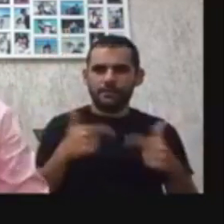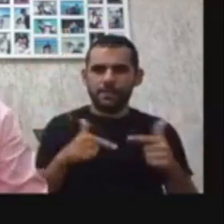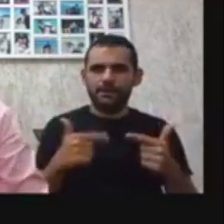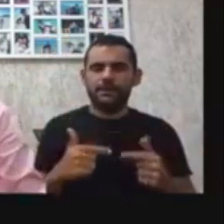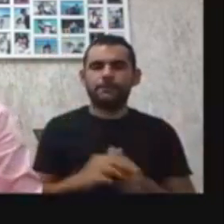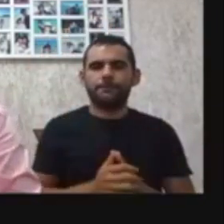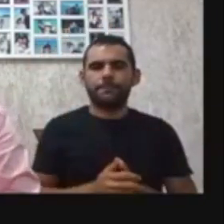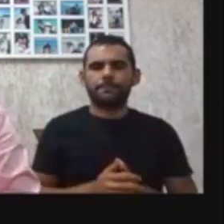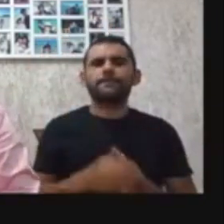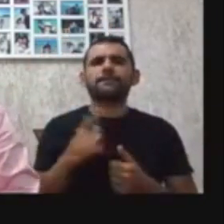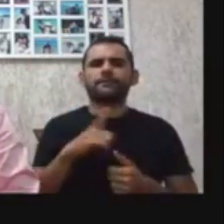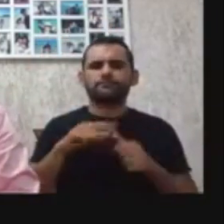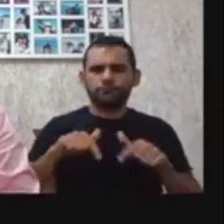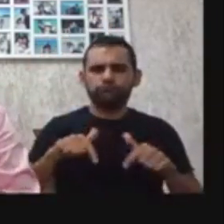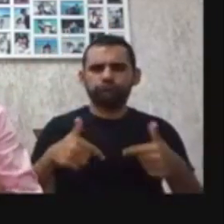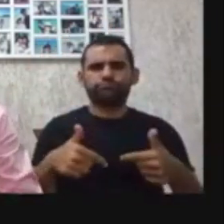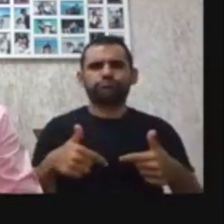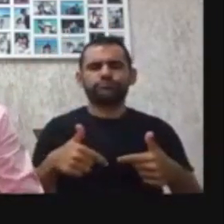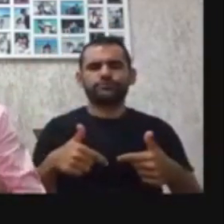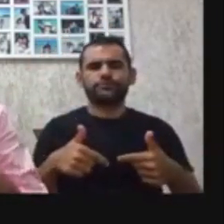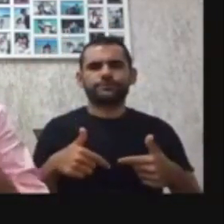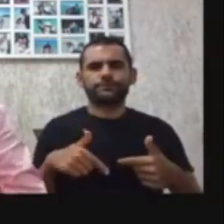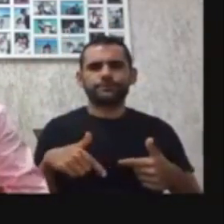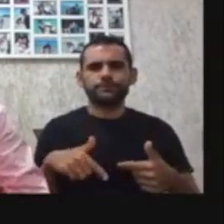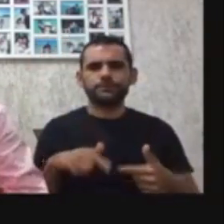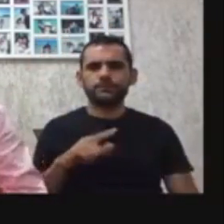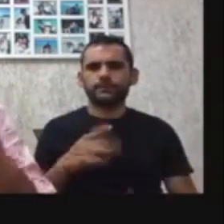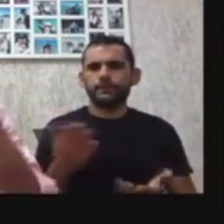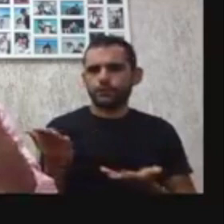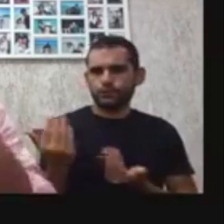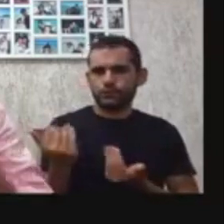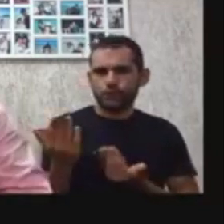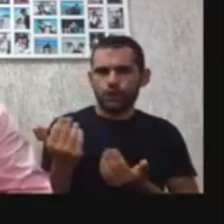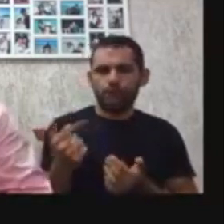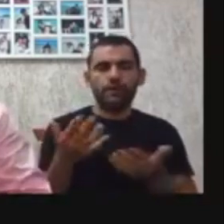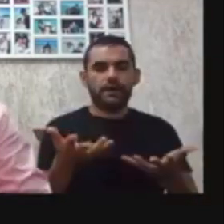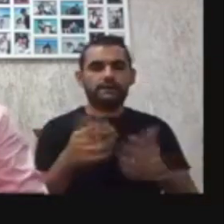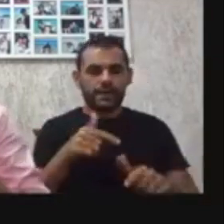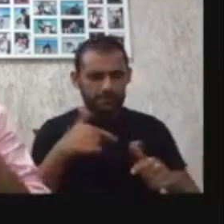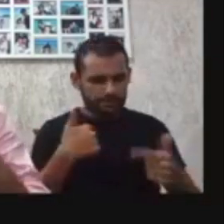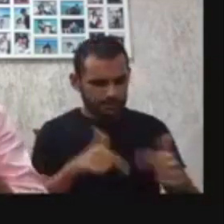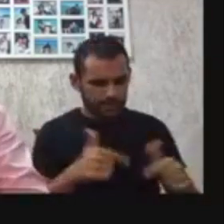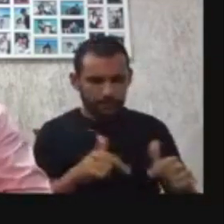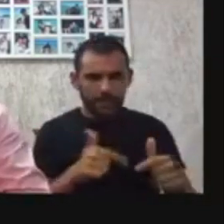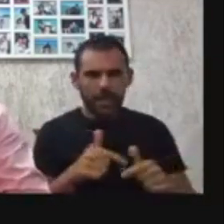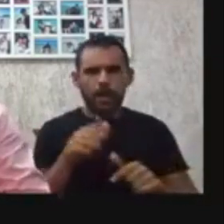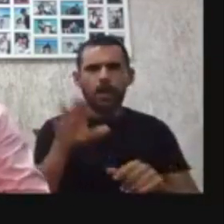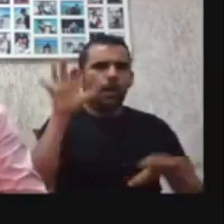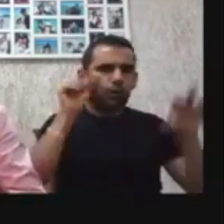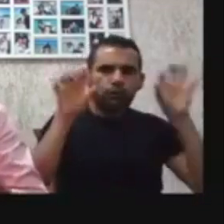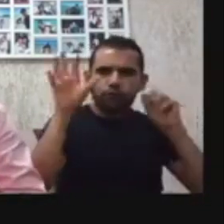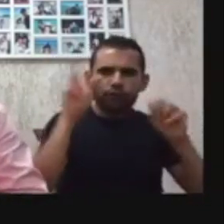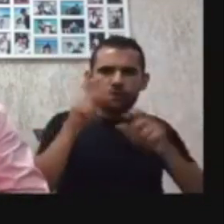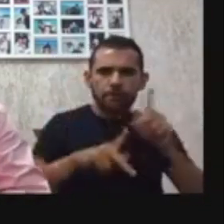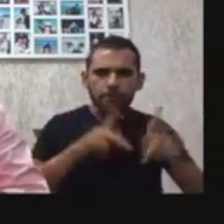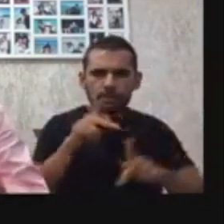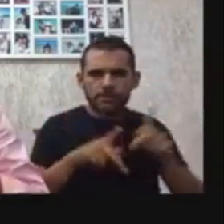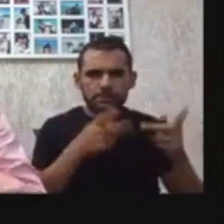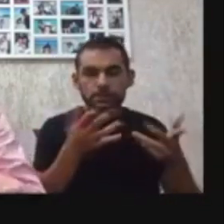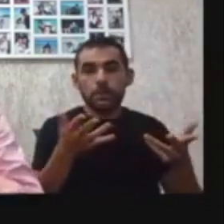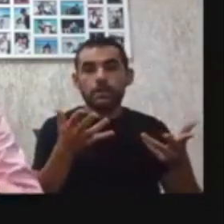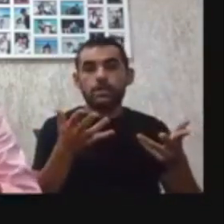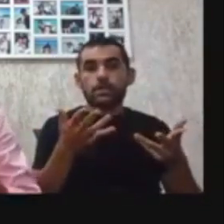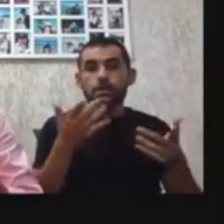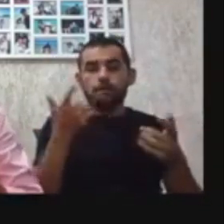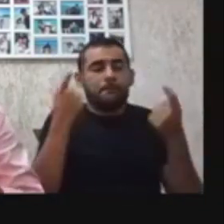temos disposição para isso. Entendeu? Nós somos aqui jovens, queremos trabalhar para isso, queremos ouvir a população, e nós estamos